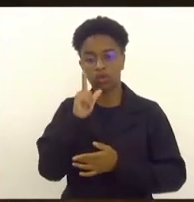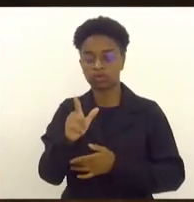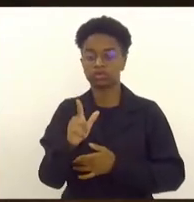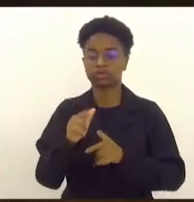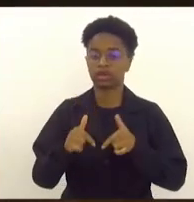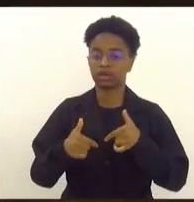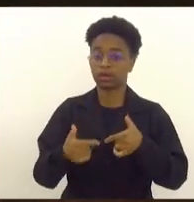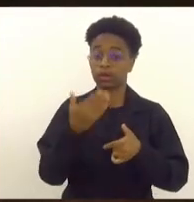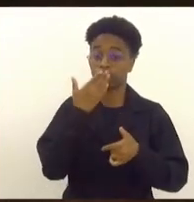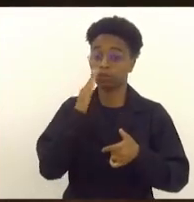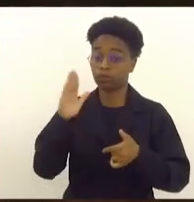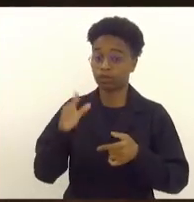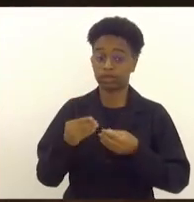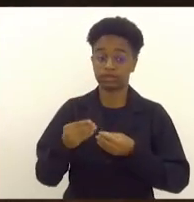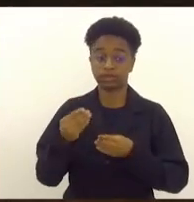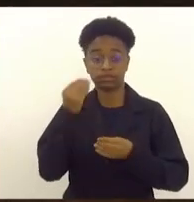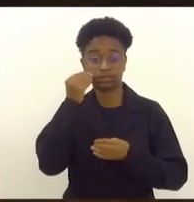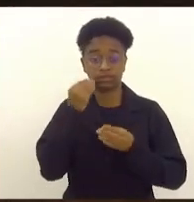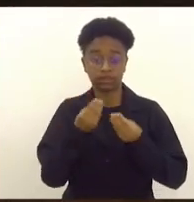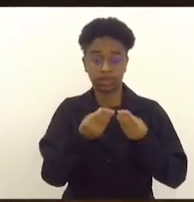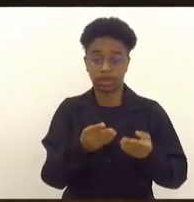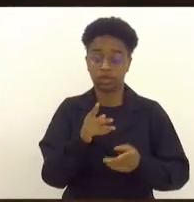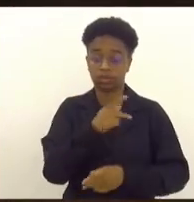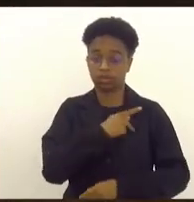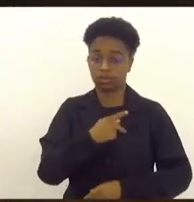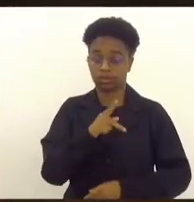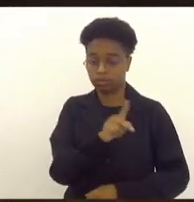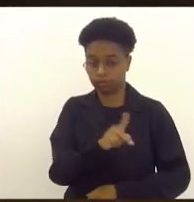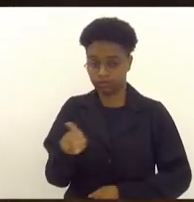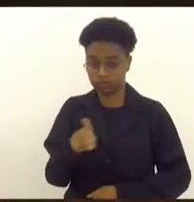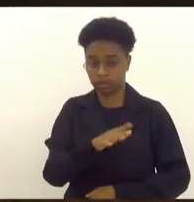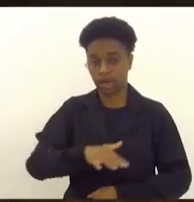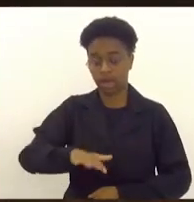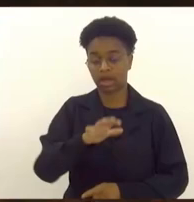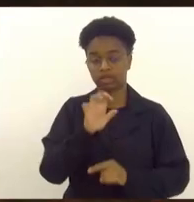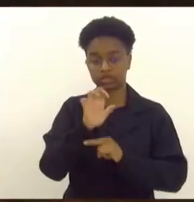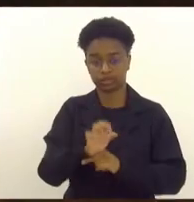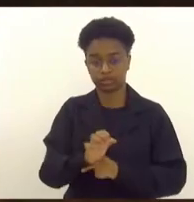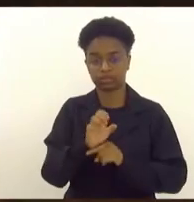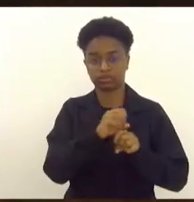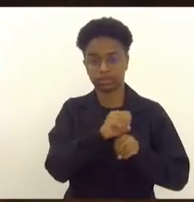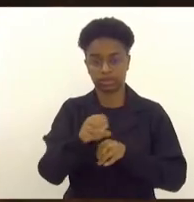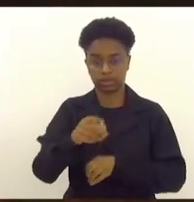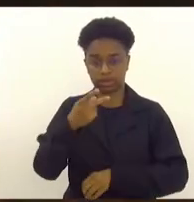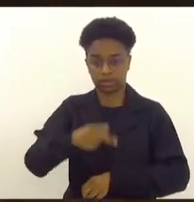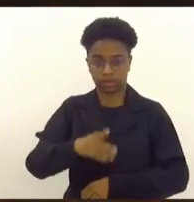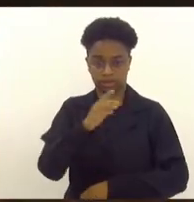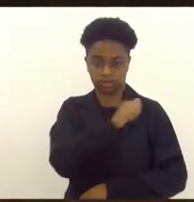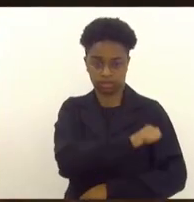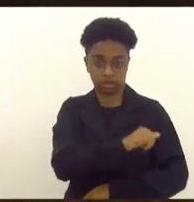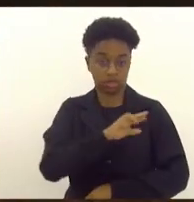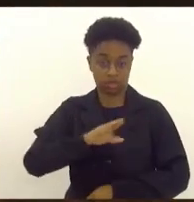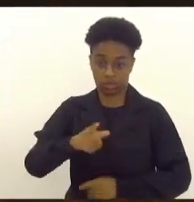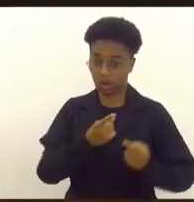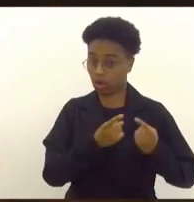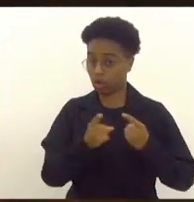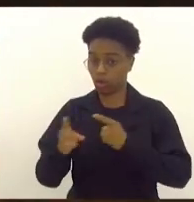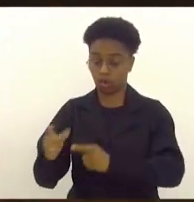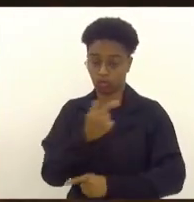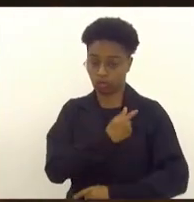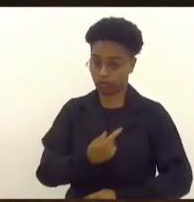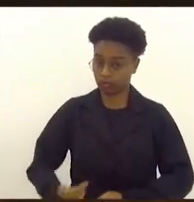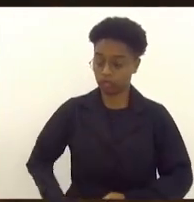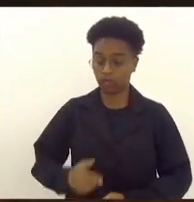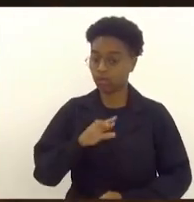promessa feita com os professores da rede estadual de do nosso estado não é contra o governador não é